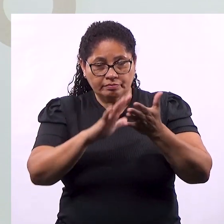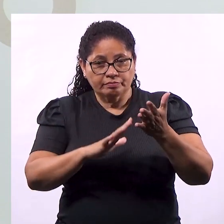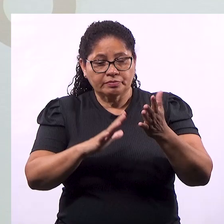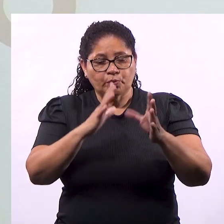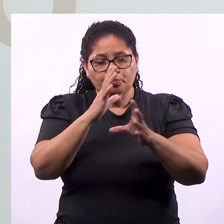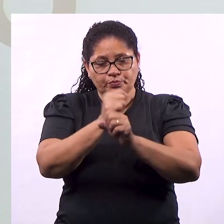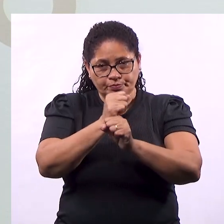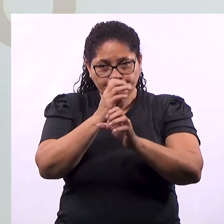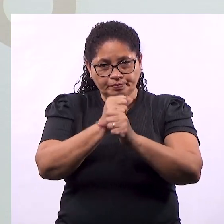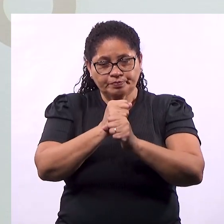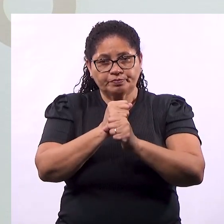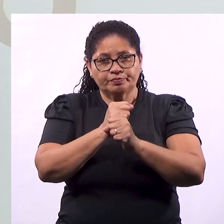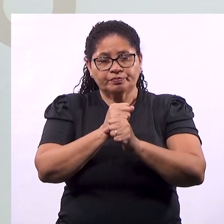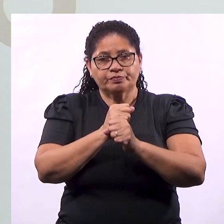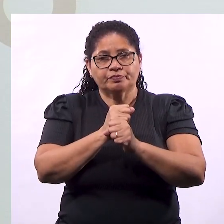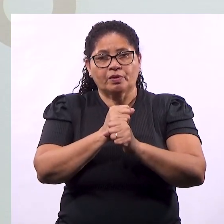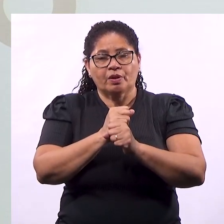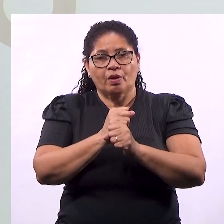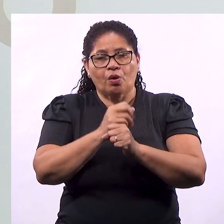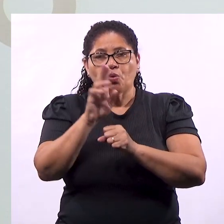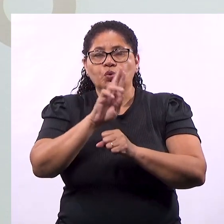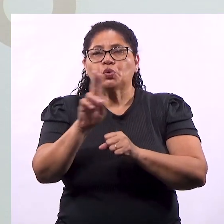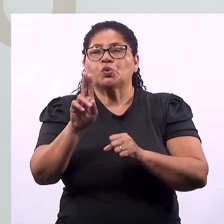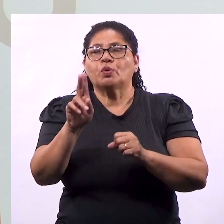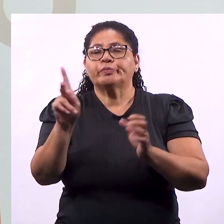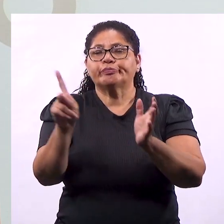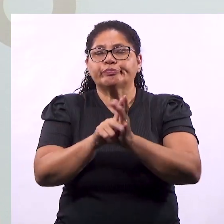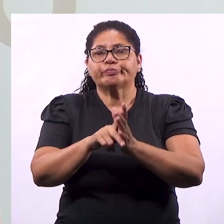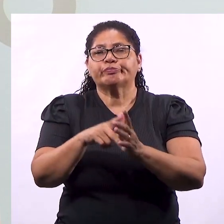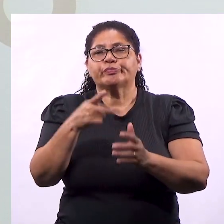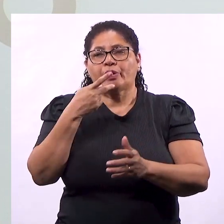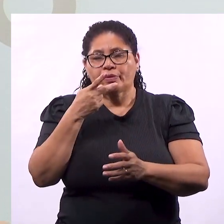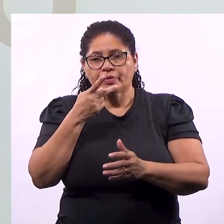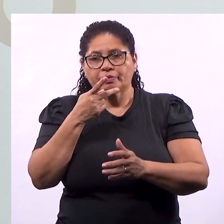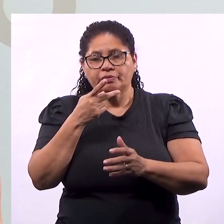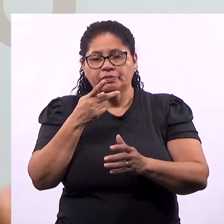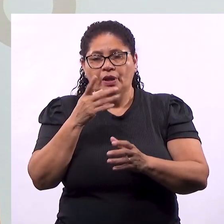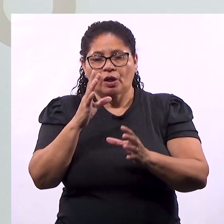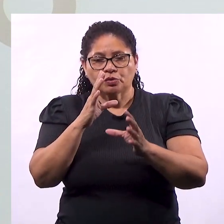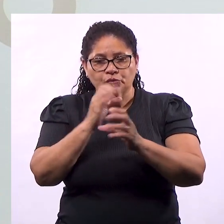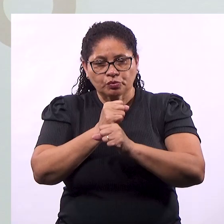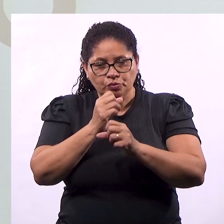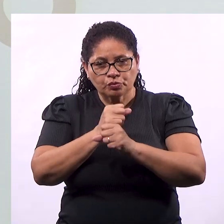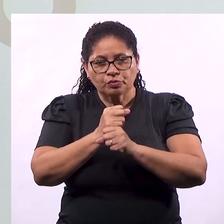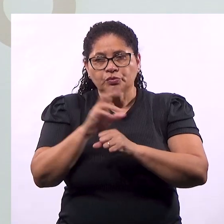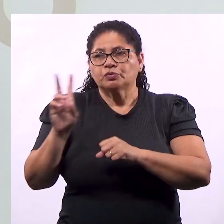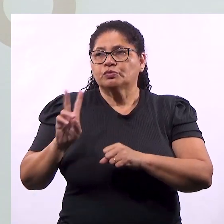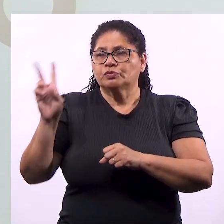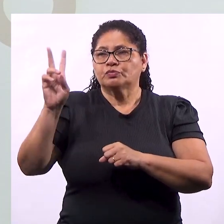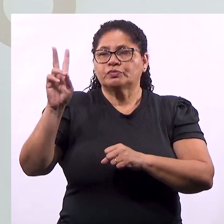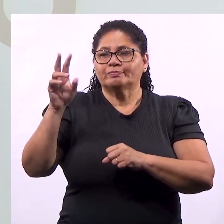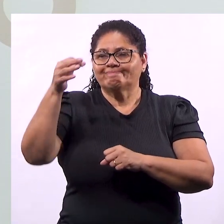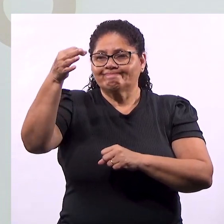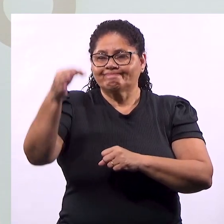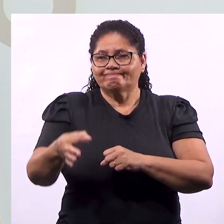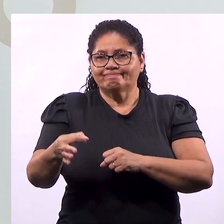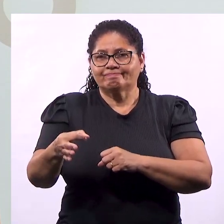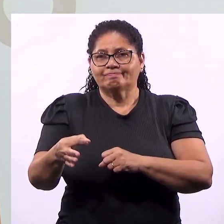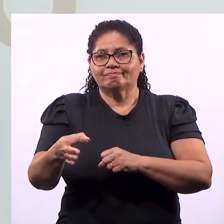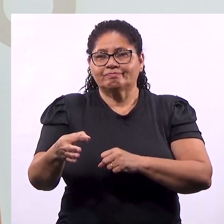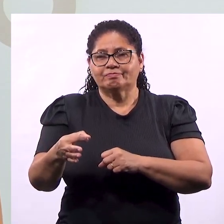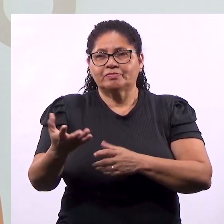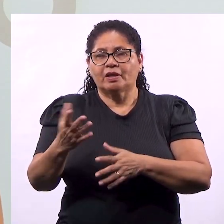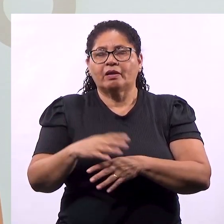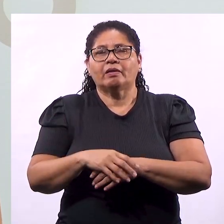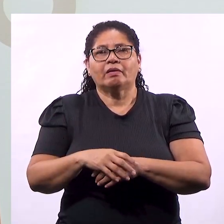ela vai sendo somada ao próprio nome já diz ela vai sendo a para ter o valor geral então